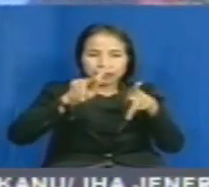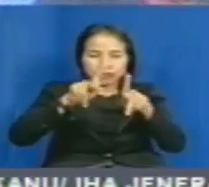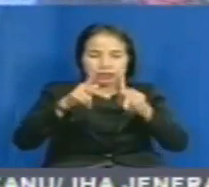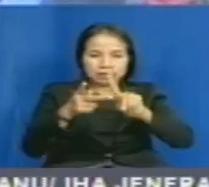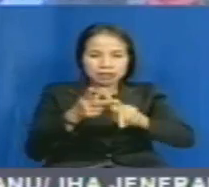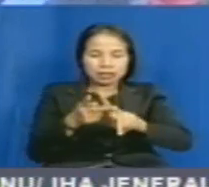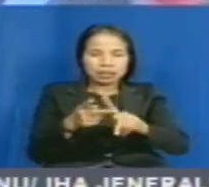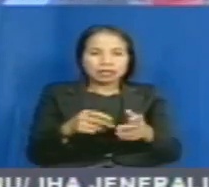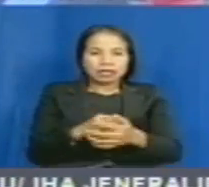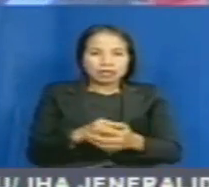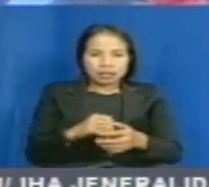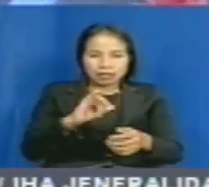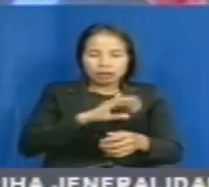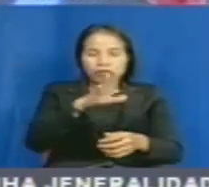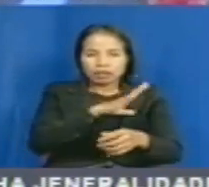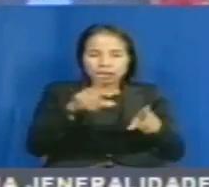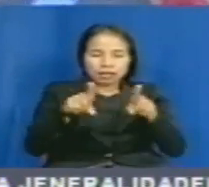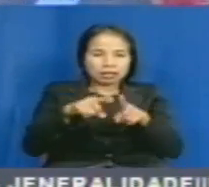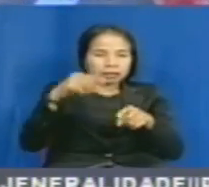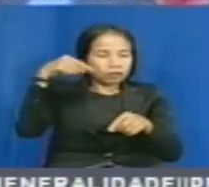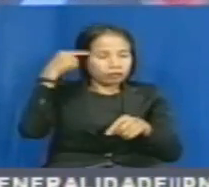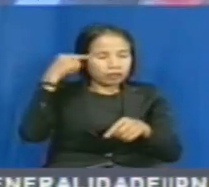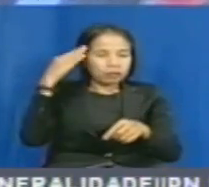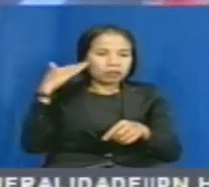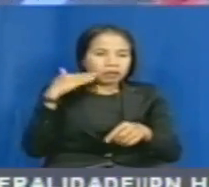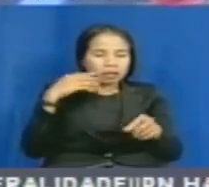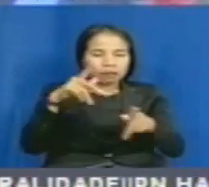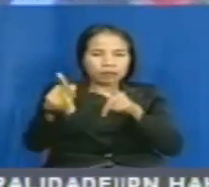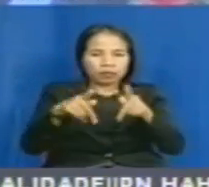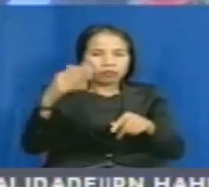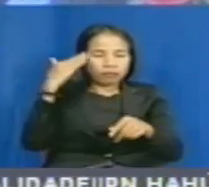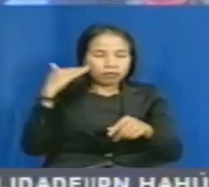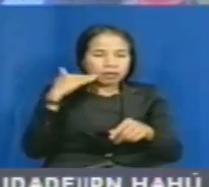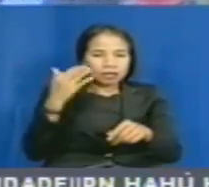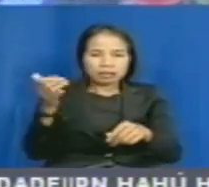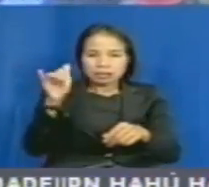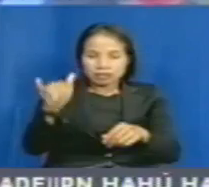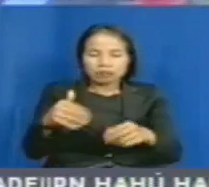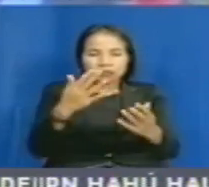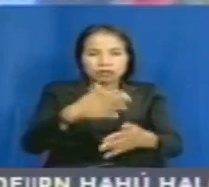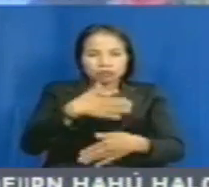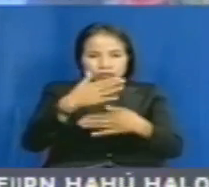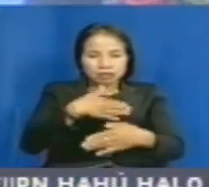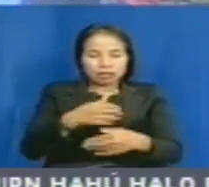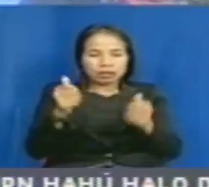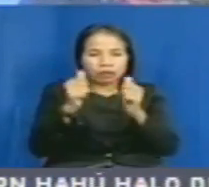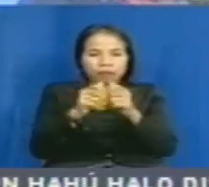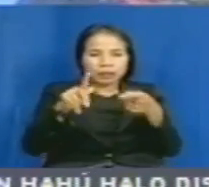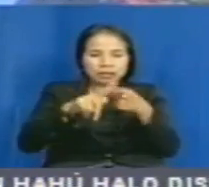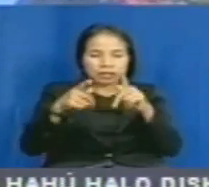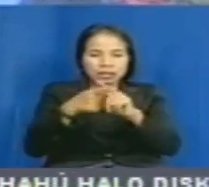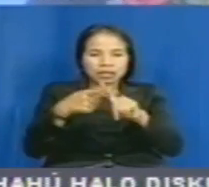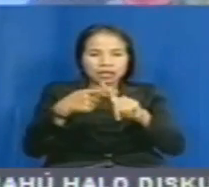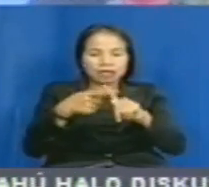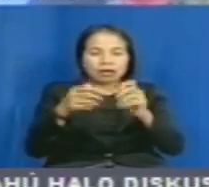a nessa governo de Coreia, povo e a Coreia, seremos contentes com a relação ao Timor e a espera